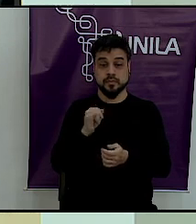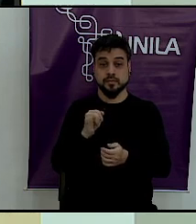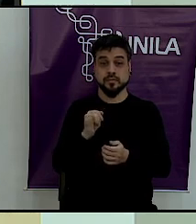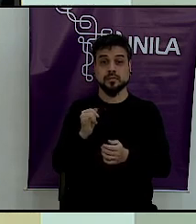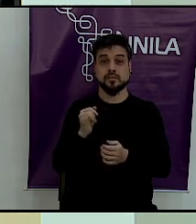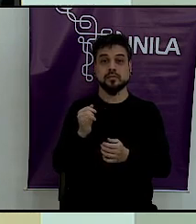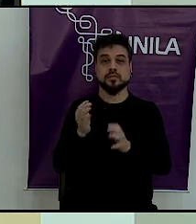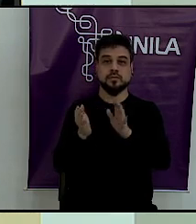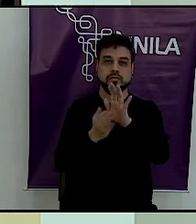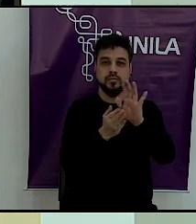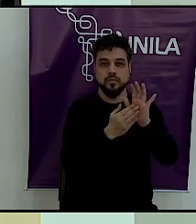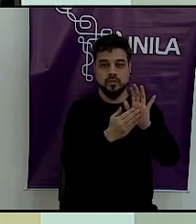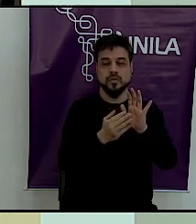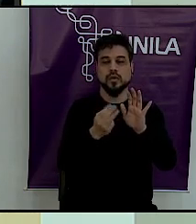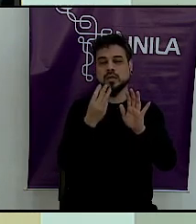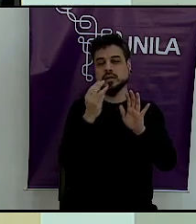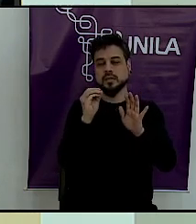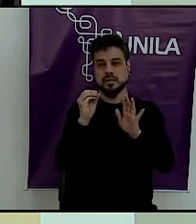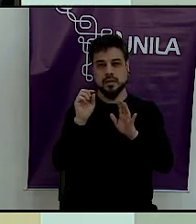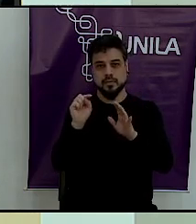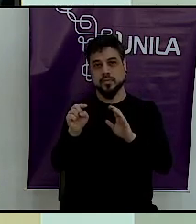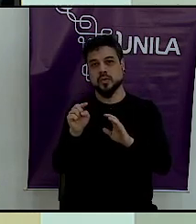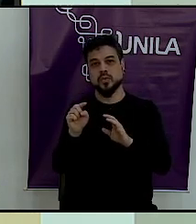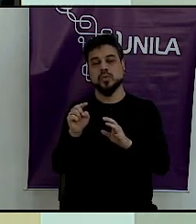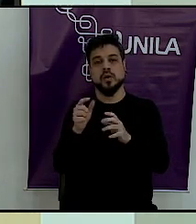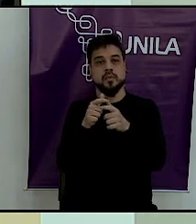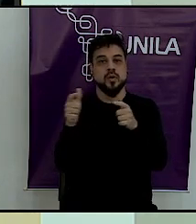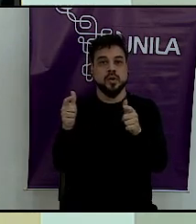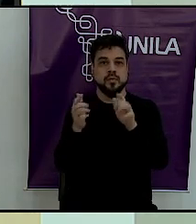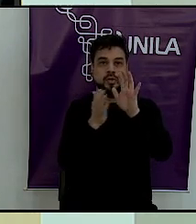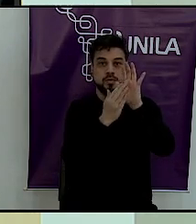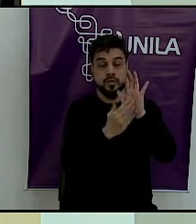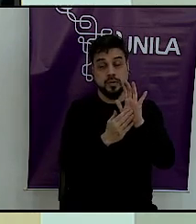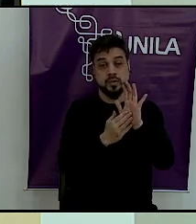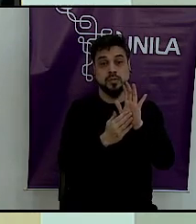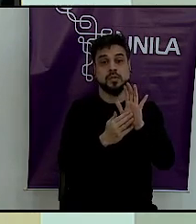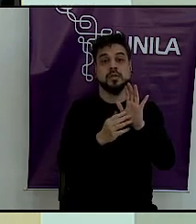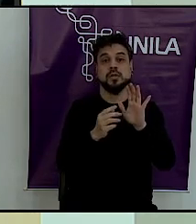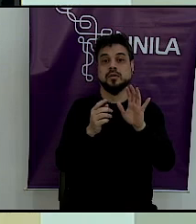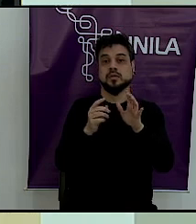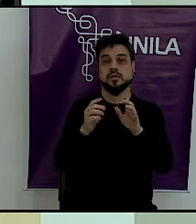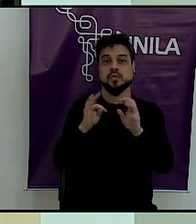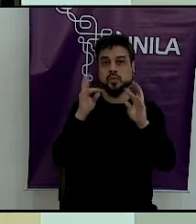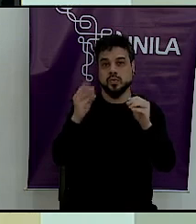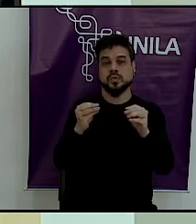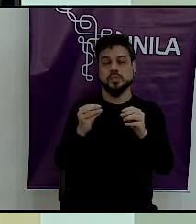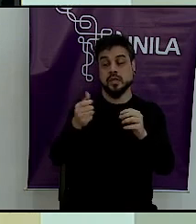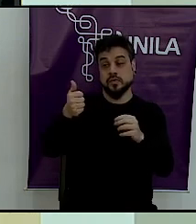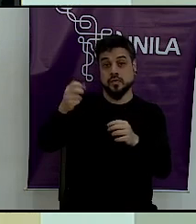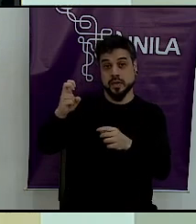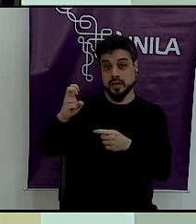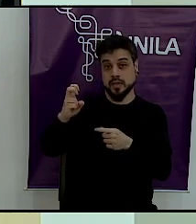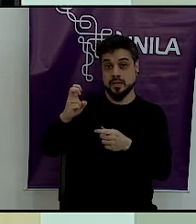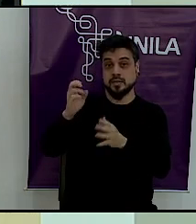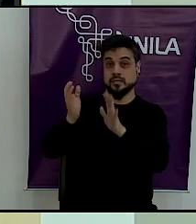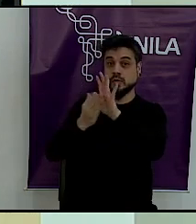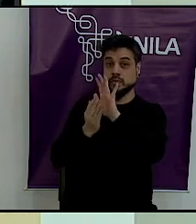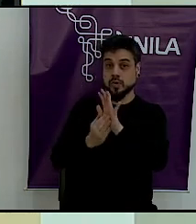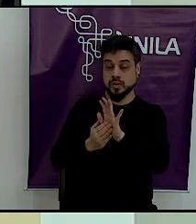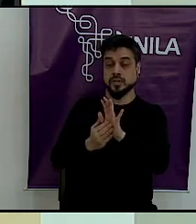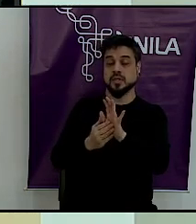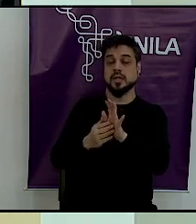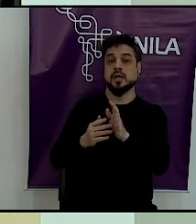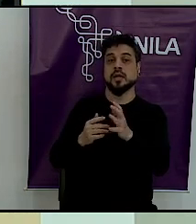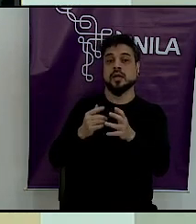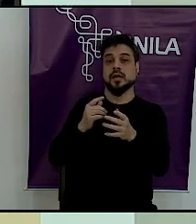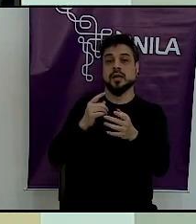mil, basicamente todas as propostas, nós vamos aprovar 10 propostas, né? Nós recebemos 15 propostas no total e iremos